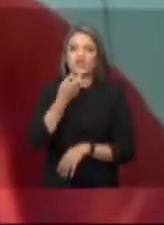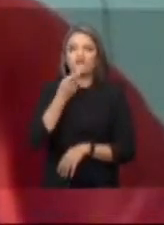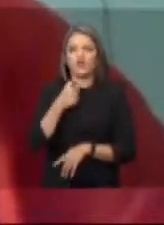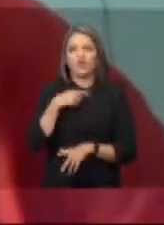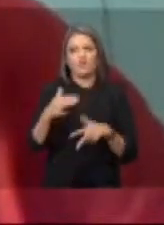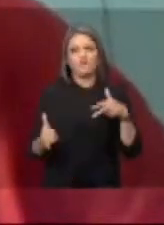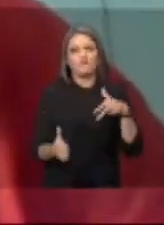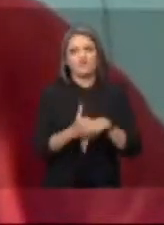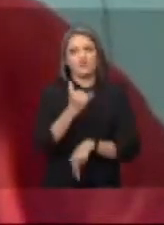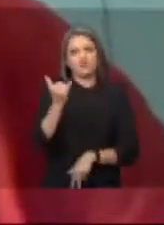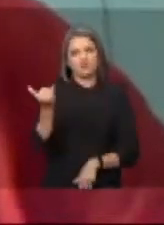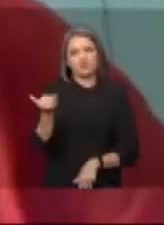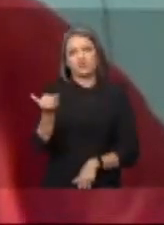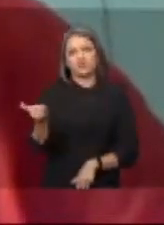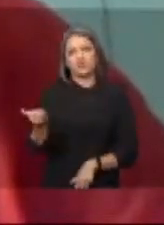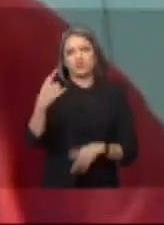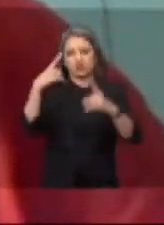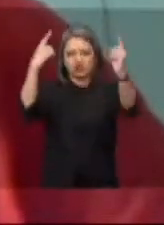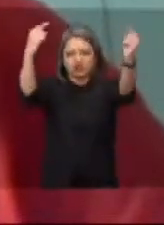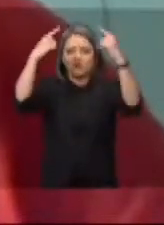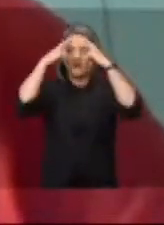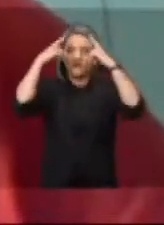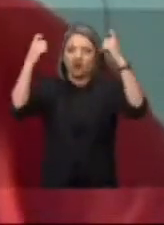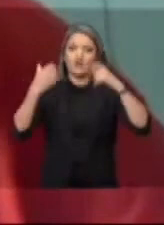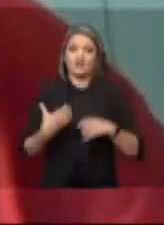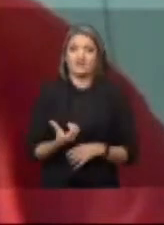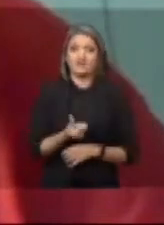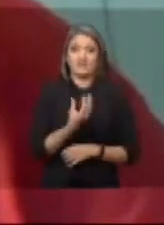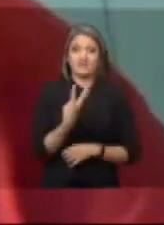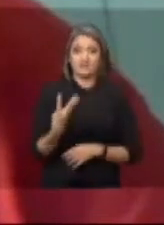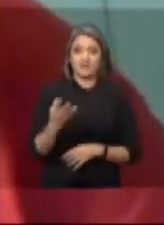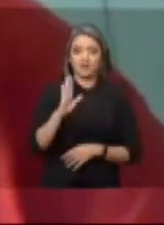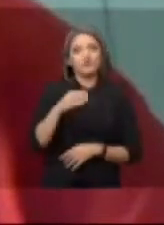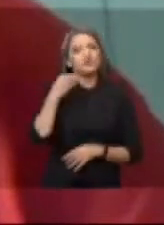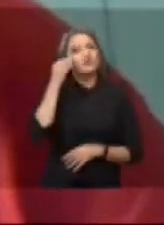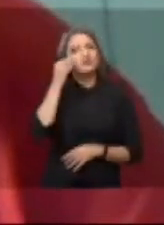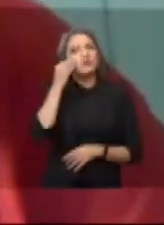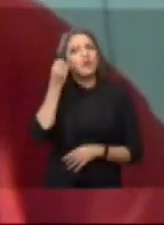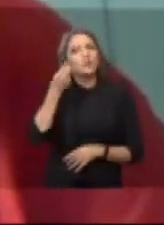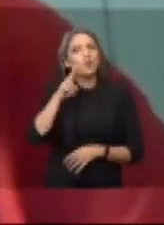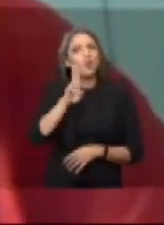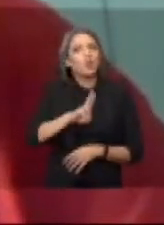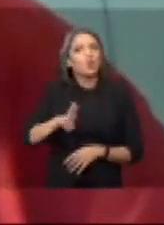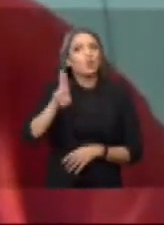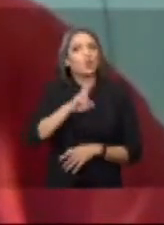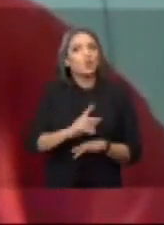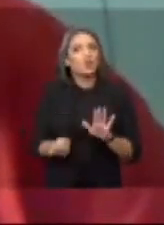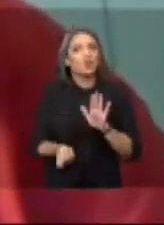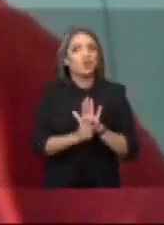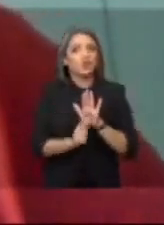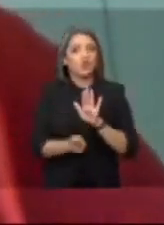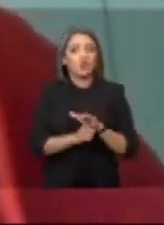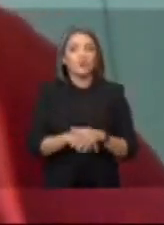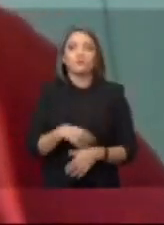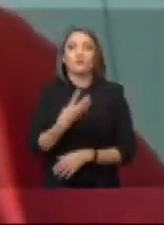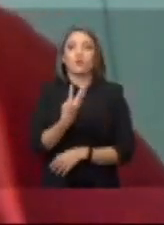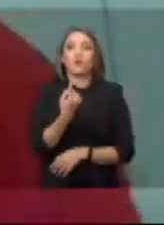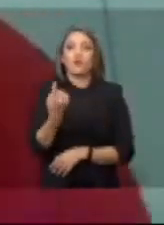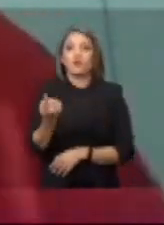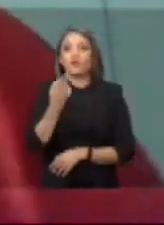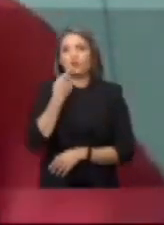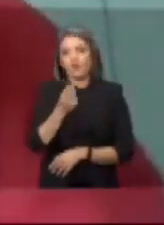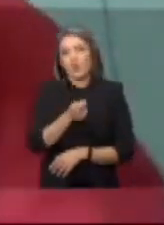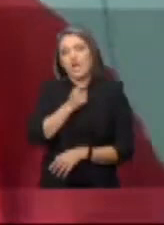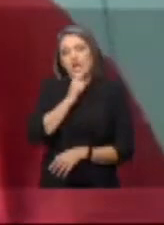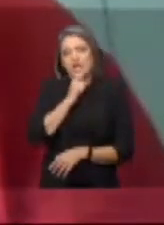de violência, 64% já experimentaram ou fizeram uso de drogas, 41% declararam ainda